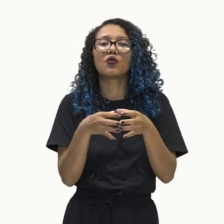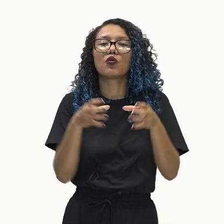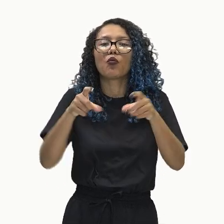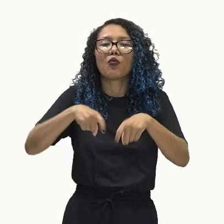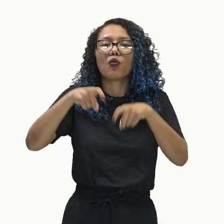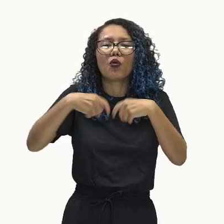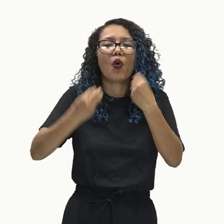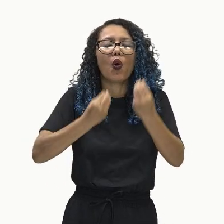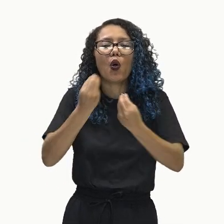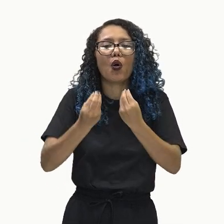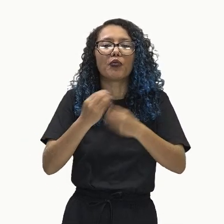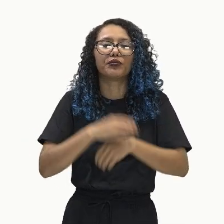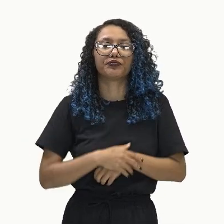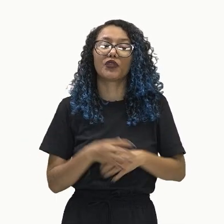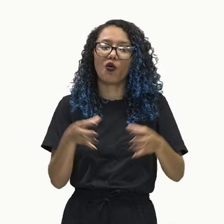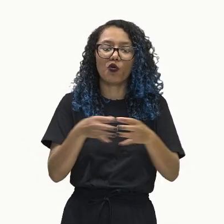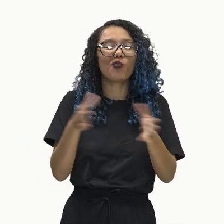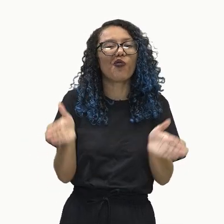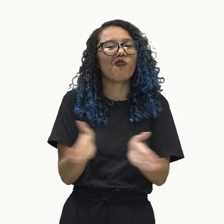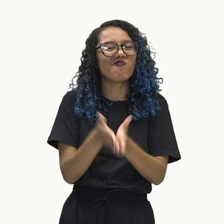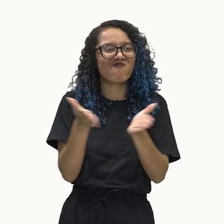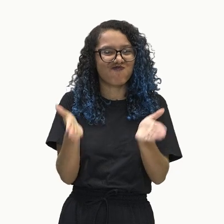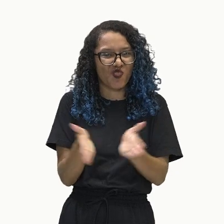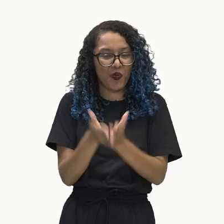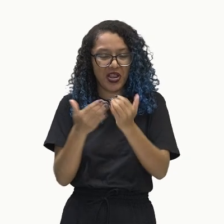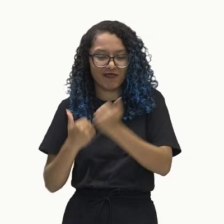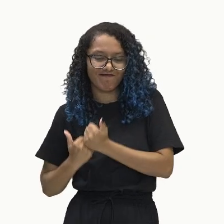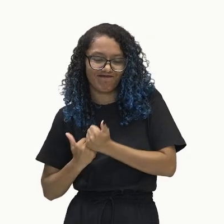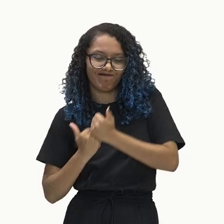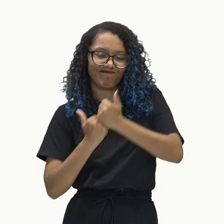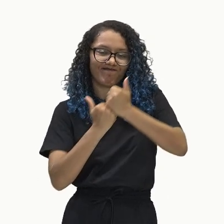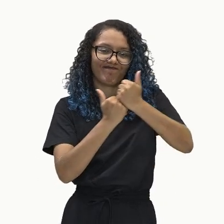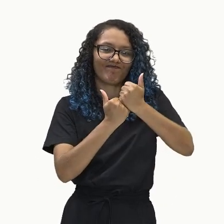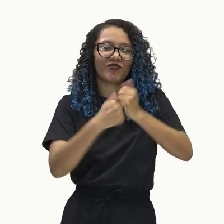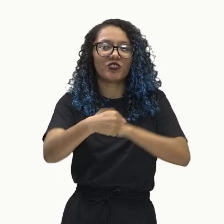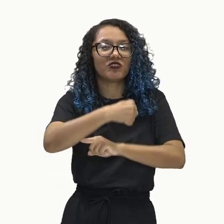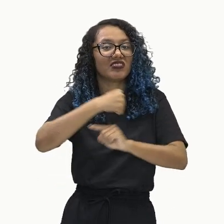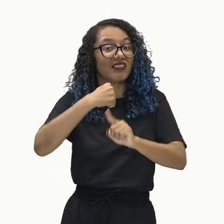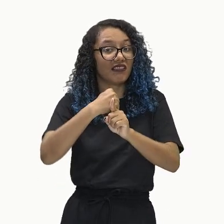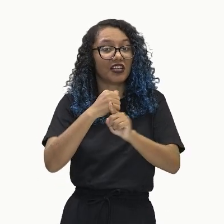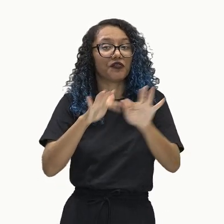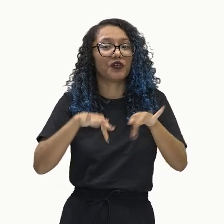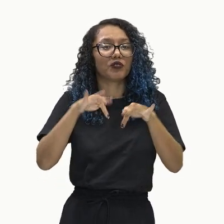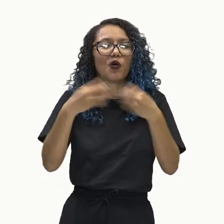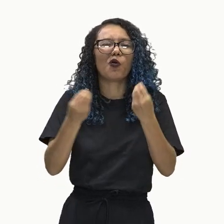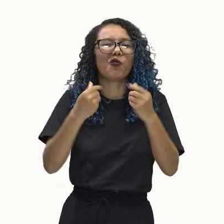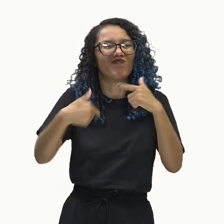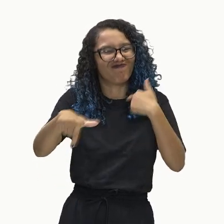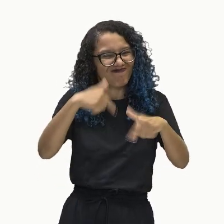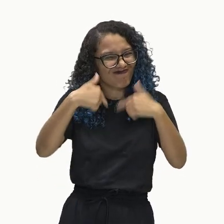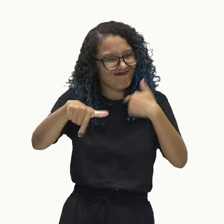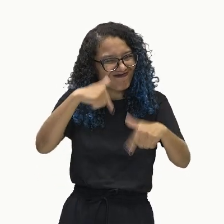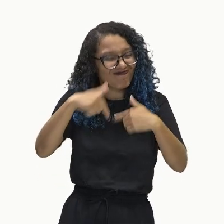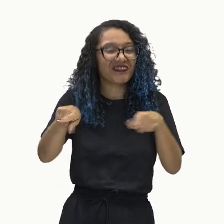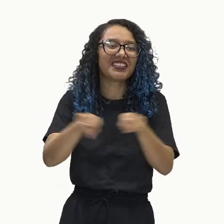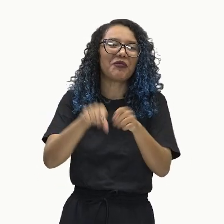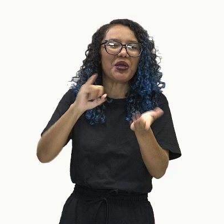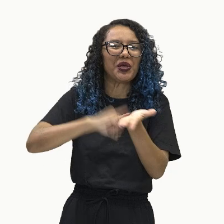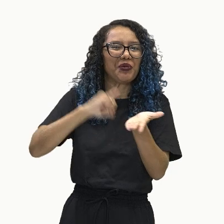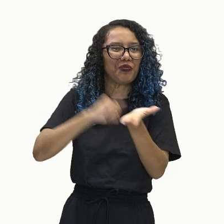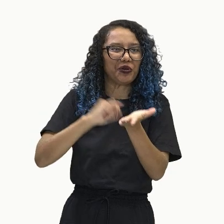laboratores. Grupo empobrecido que sustentava a sociedade feudal por meio de seu trabalho e dos altos impostos que